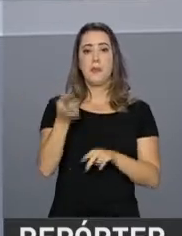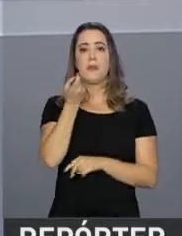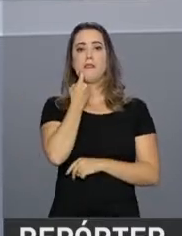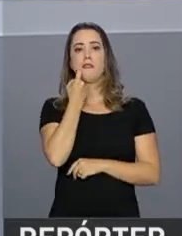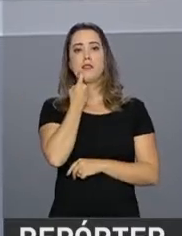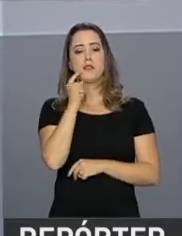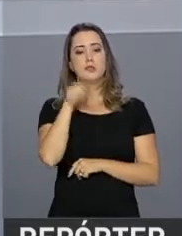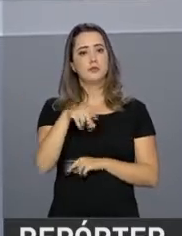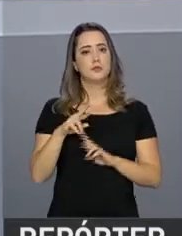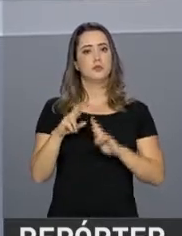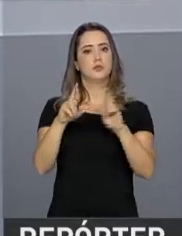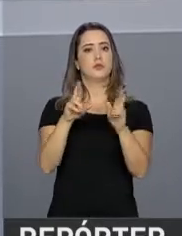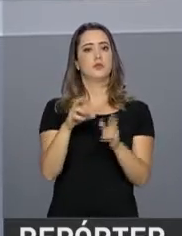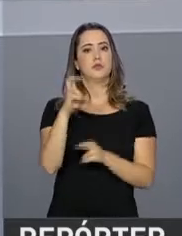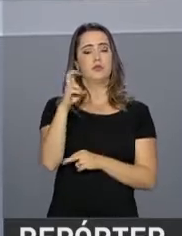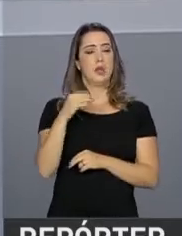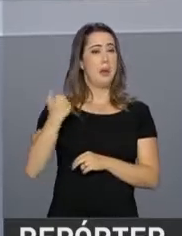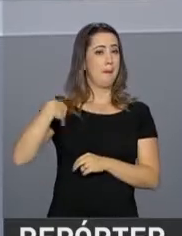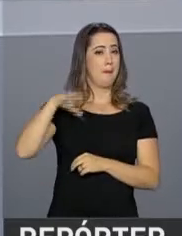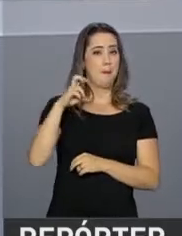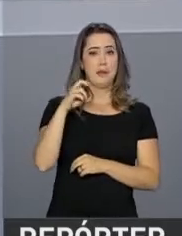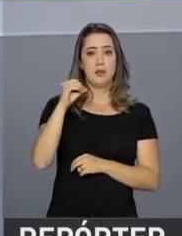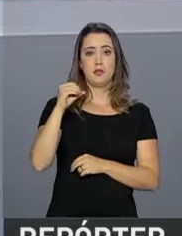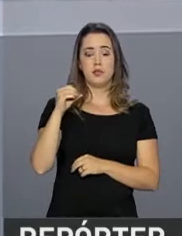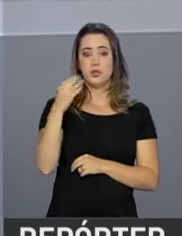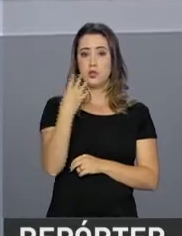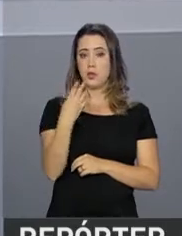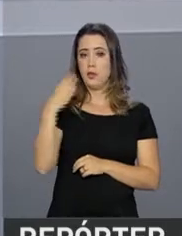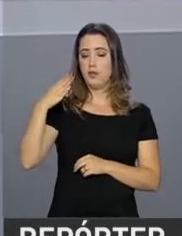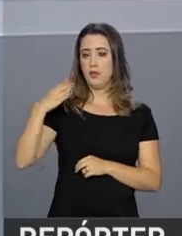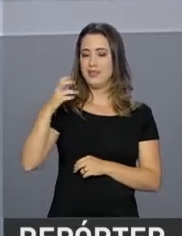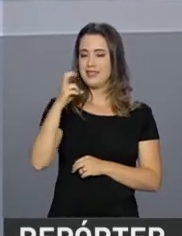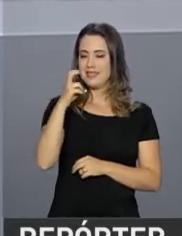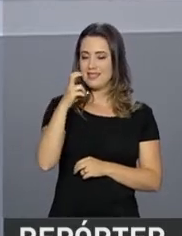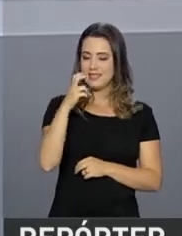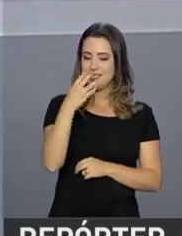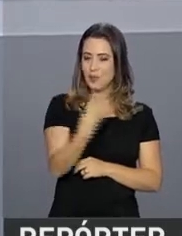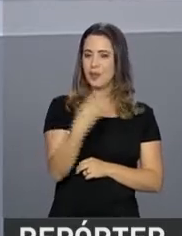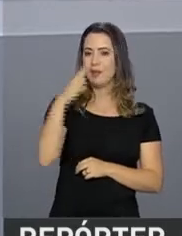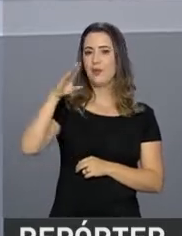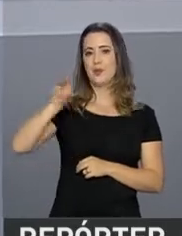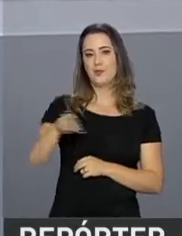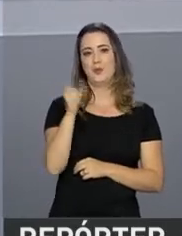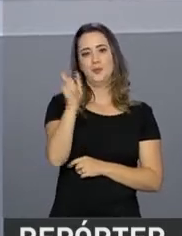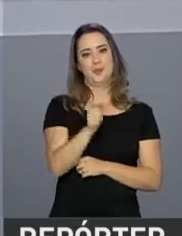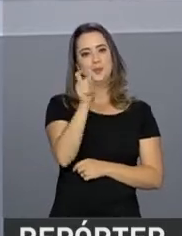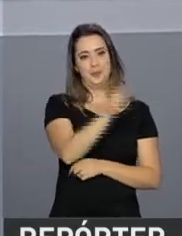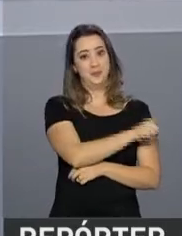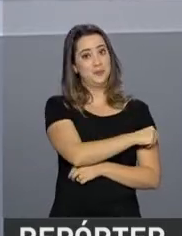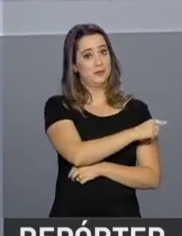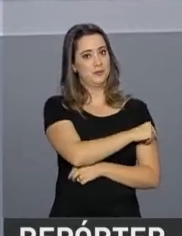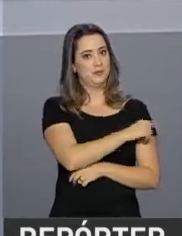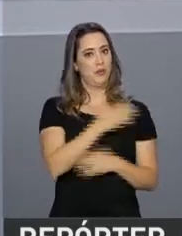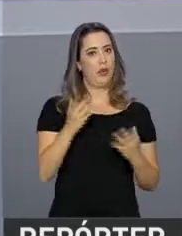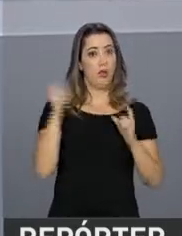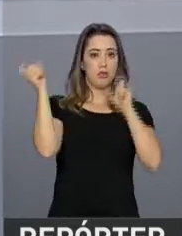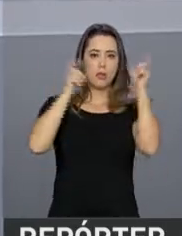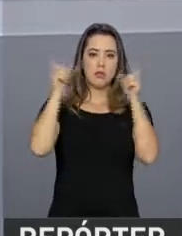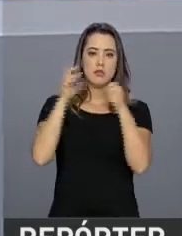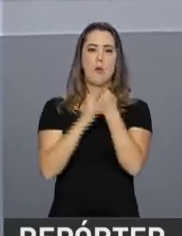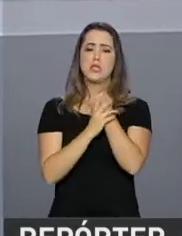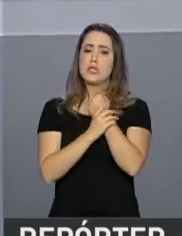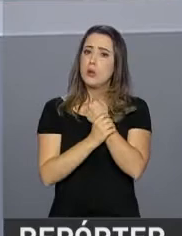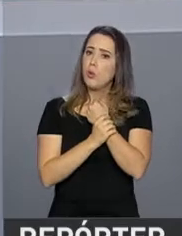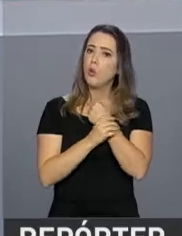sexta feira a expectativa é que mais de 54 milhões de pessoas sejam vacinadas e atenção em a vacina é segura